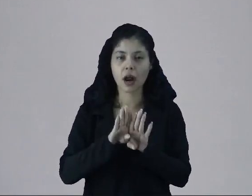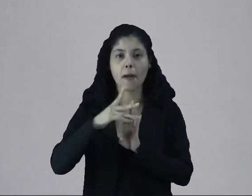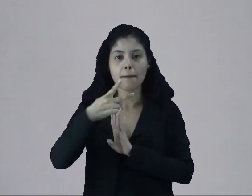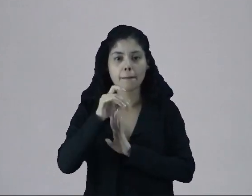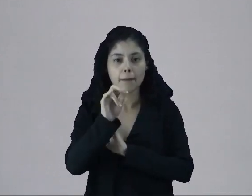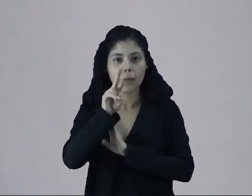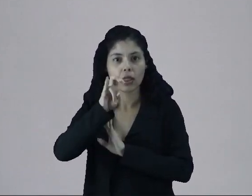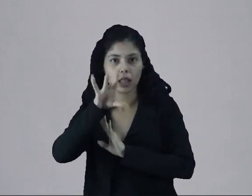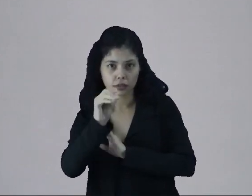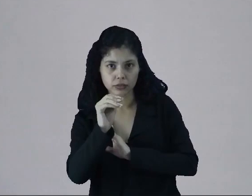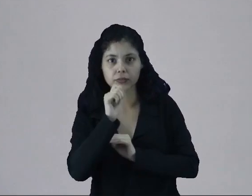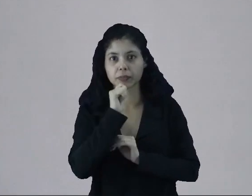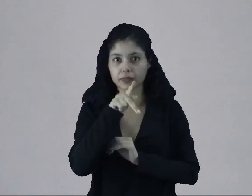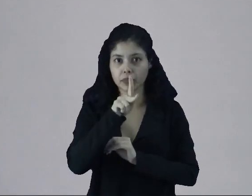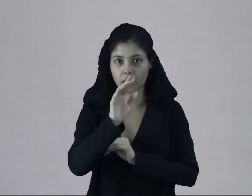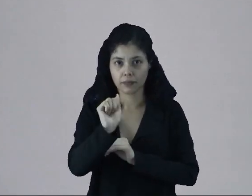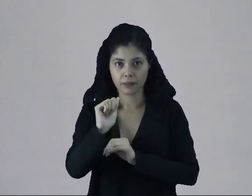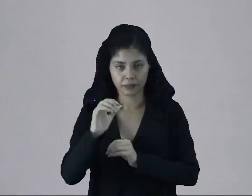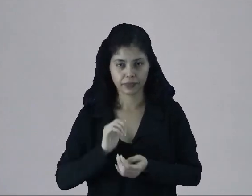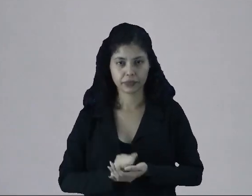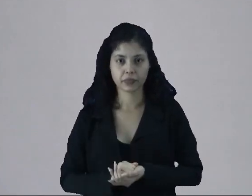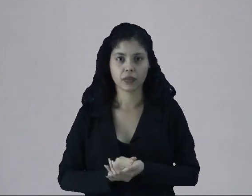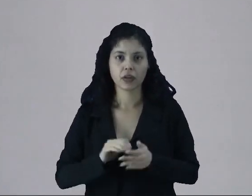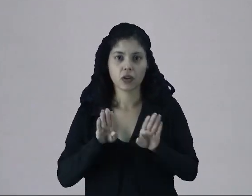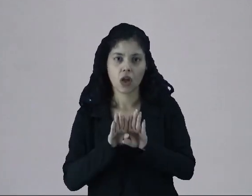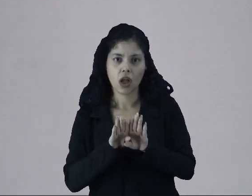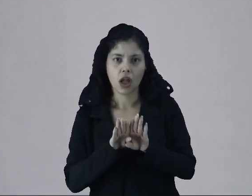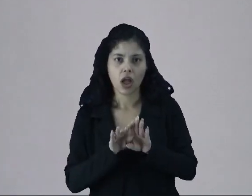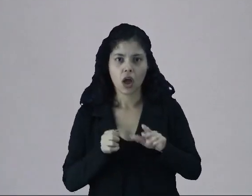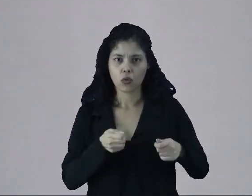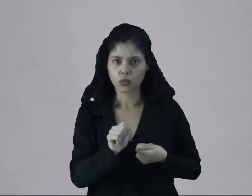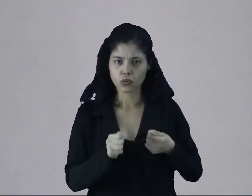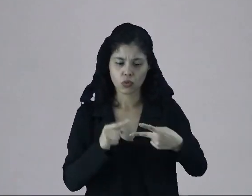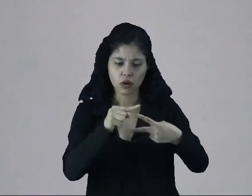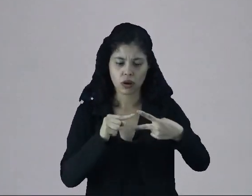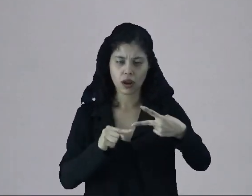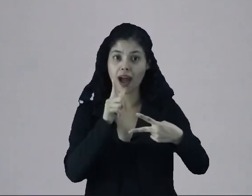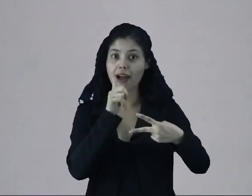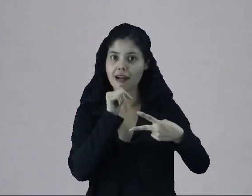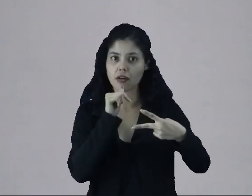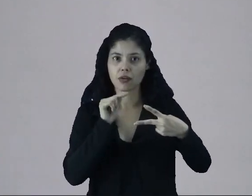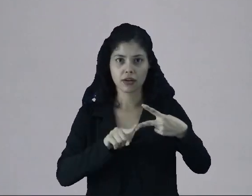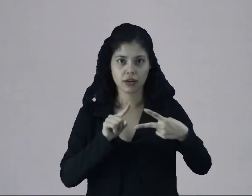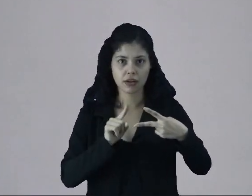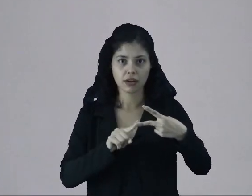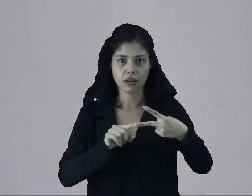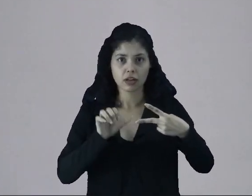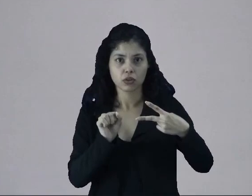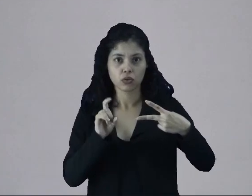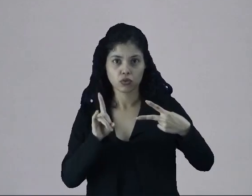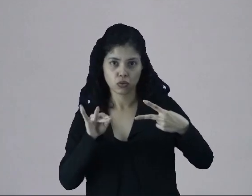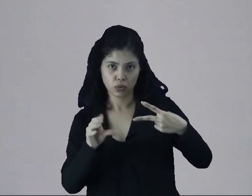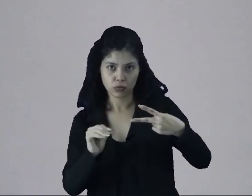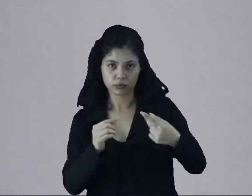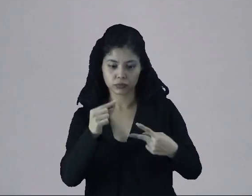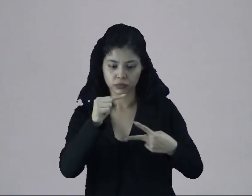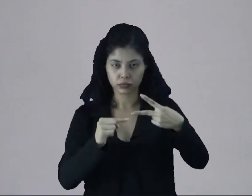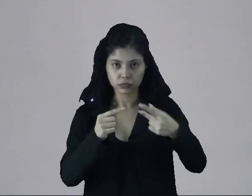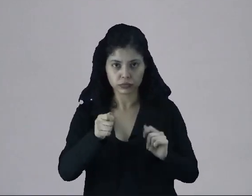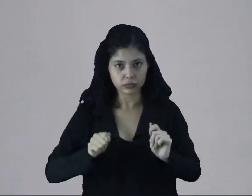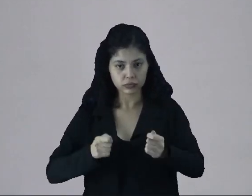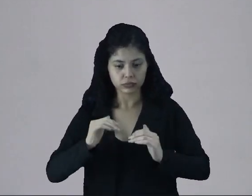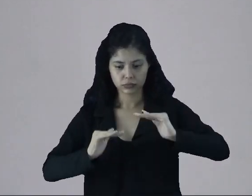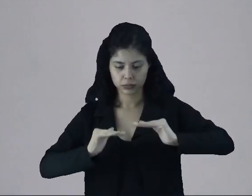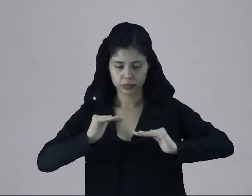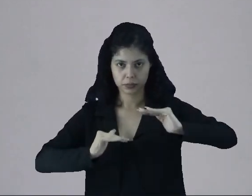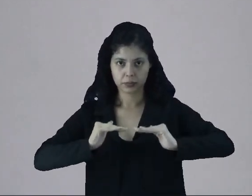Então, um mecanismo regula a água, outro mecanismo regula as condições de sódio e potássio. Esse equilíbrio